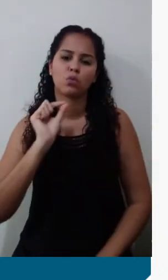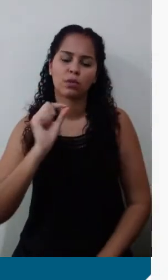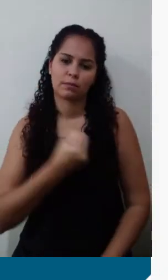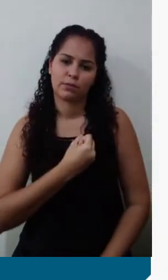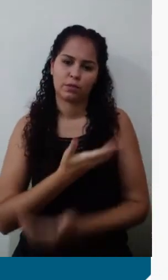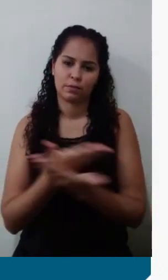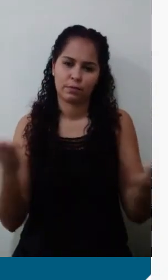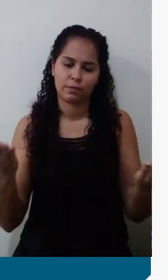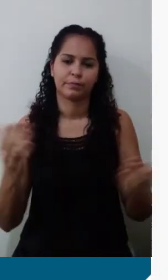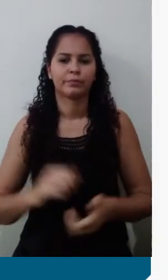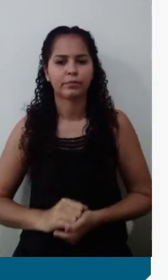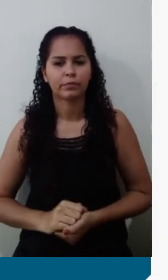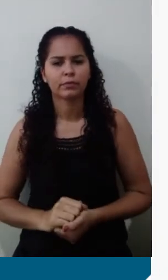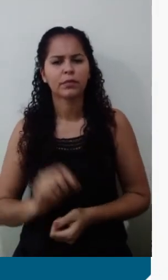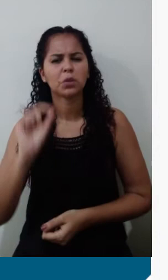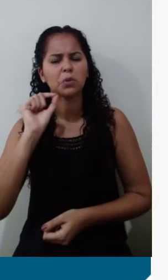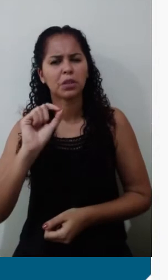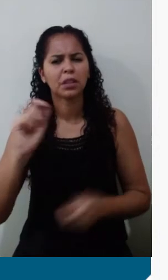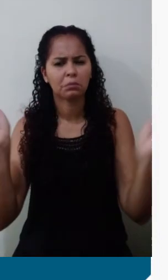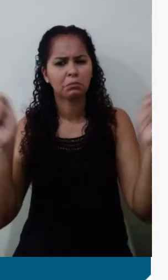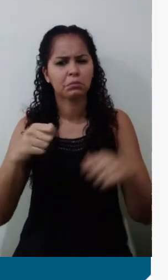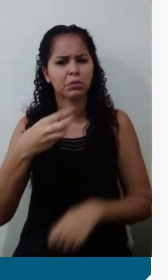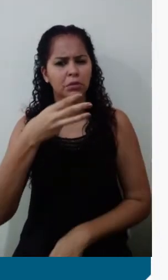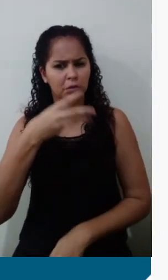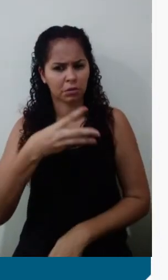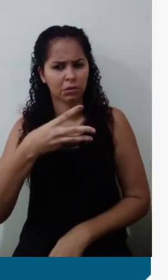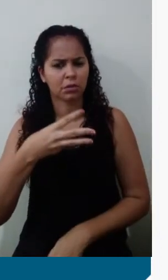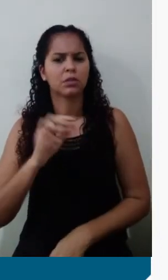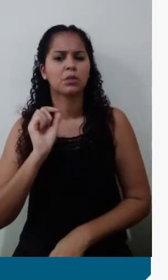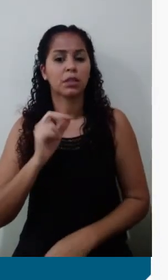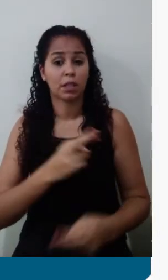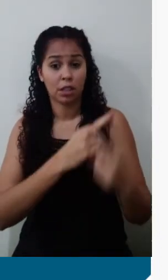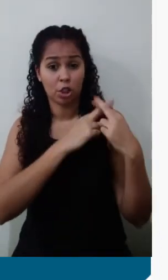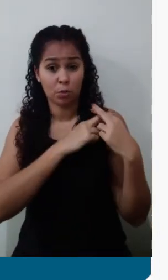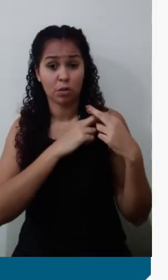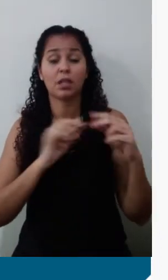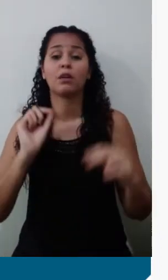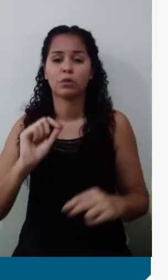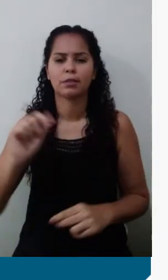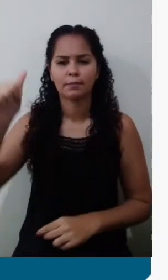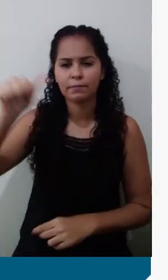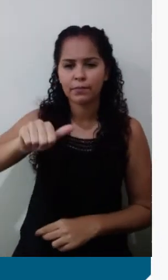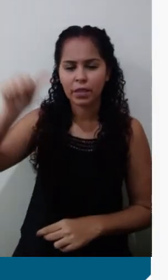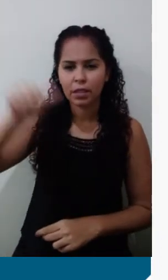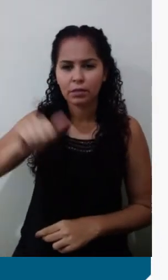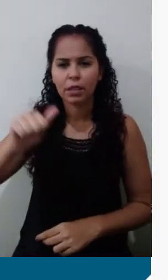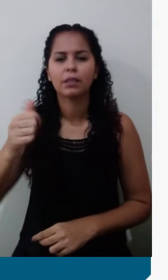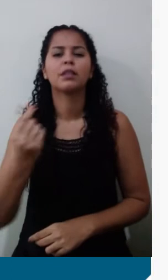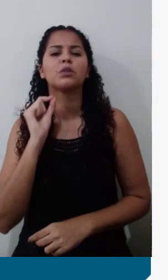serão os resultados de vocês. Vamos lá, o que é a competência 3? A competência 3 é responsável por medir